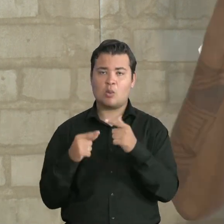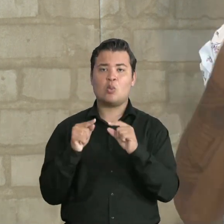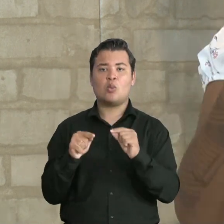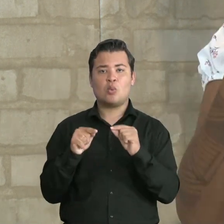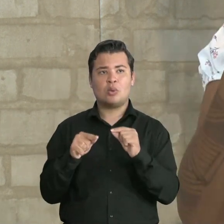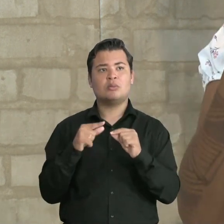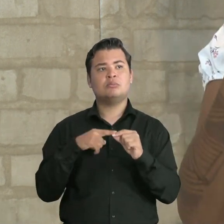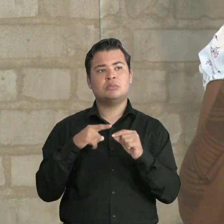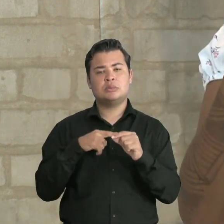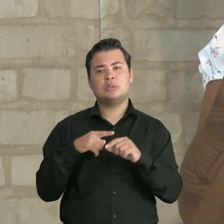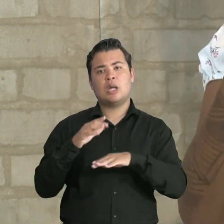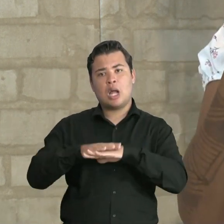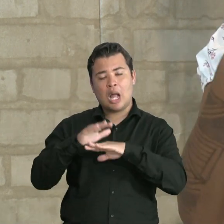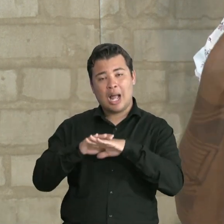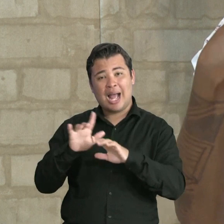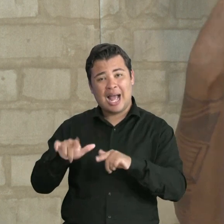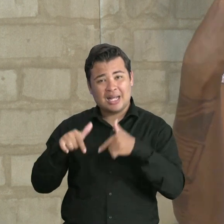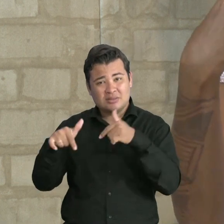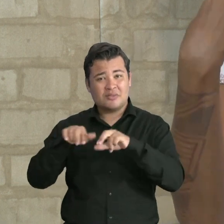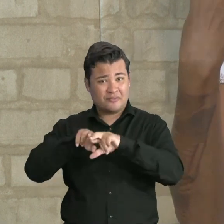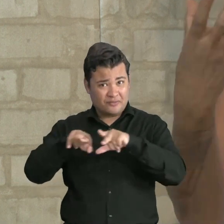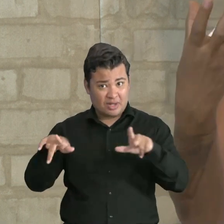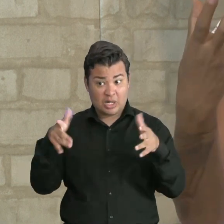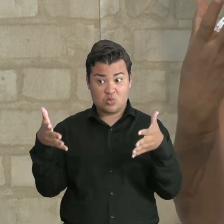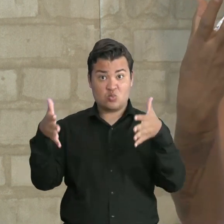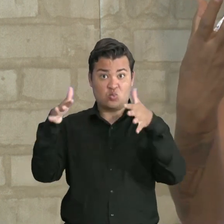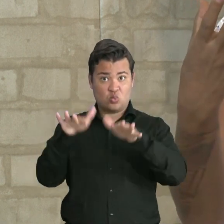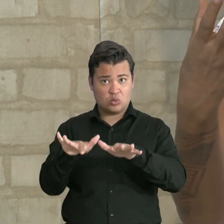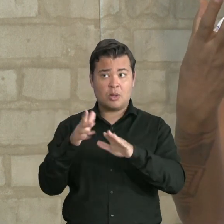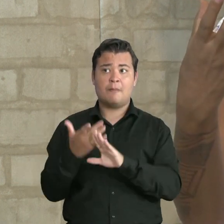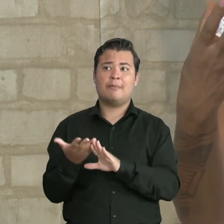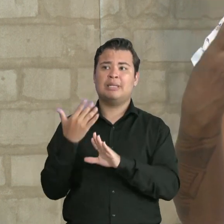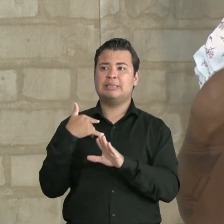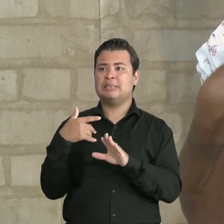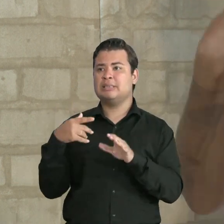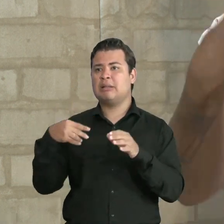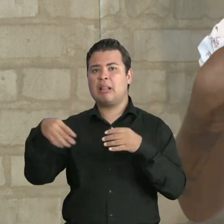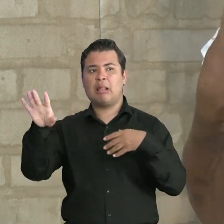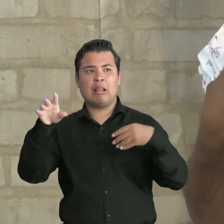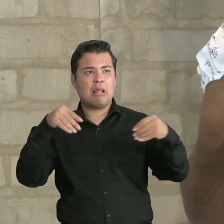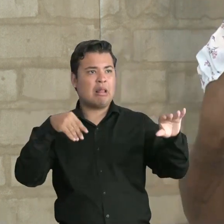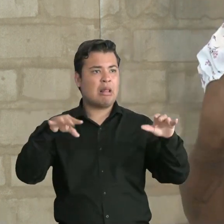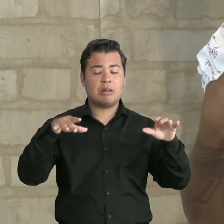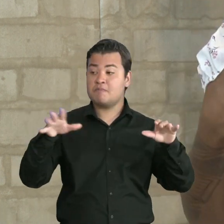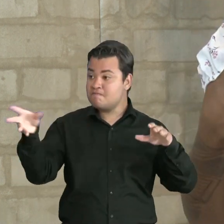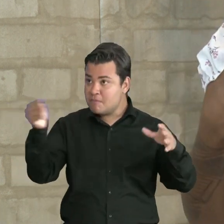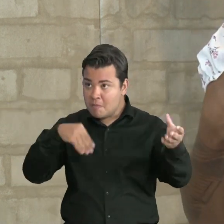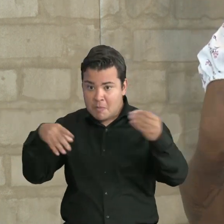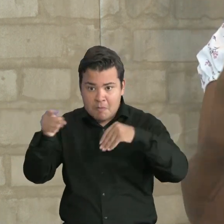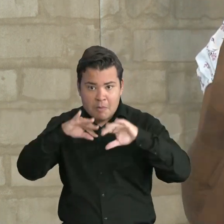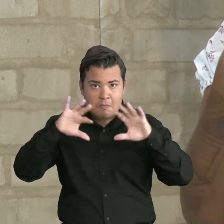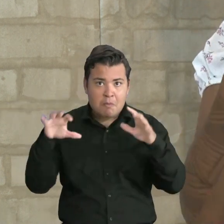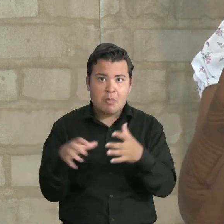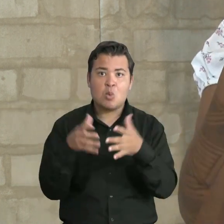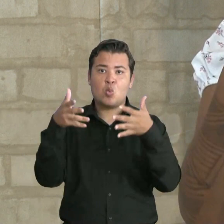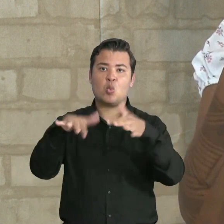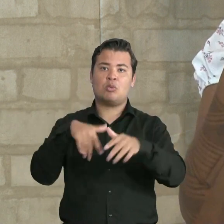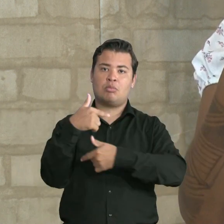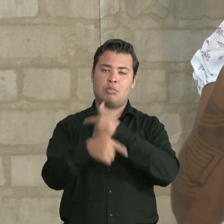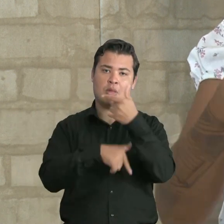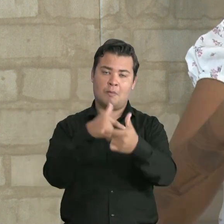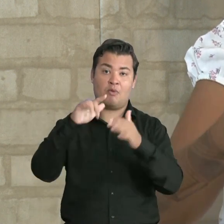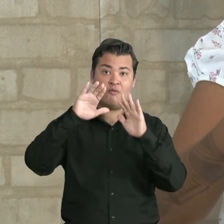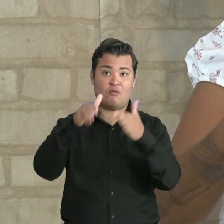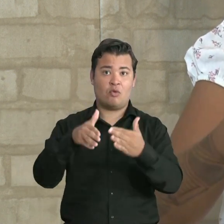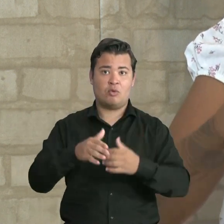essas ações de inclusão que estavam dispersas na universidade para que a gente faça a melhor gestão. E essa melhor